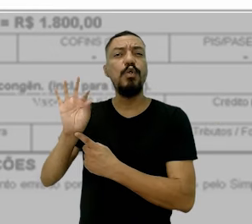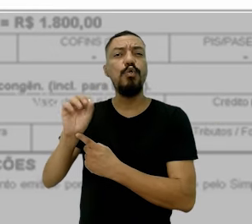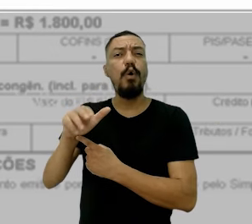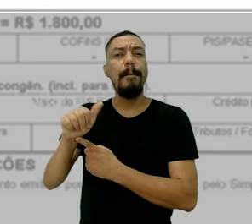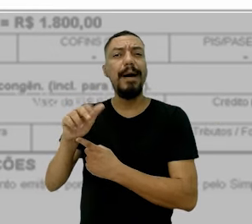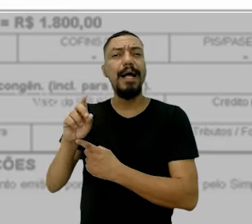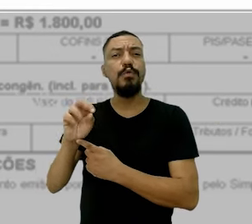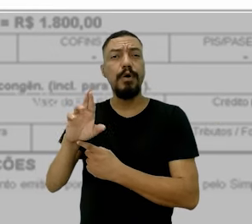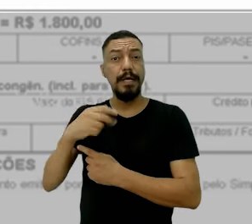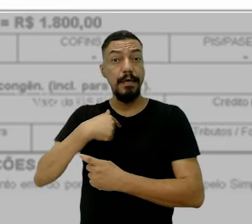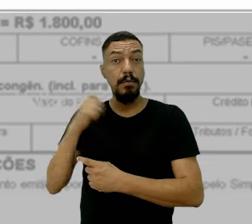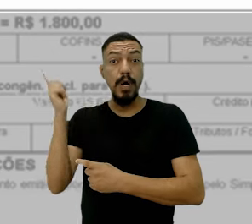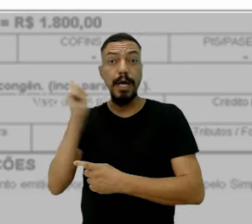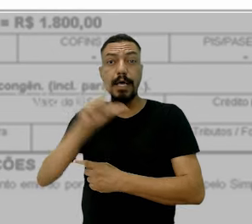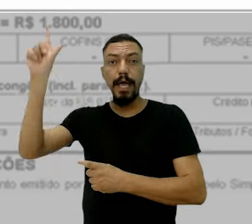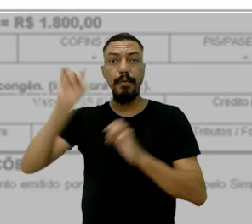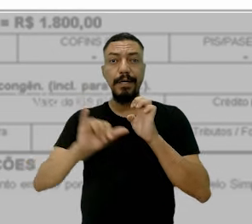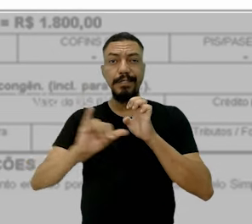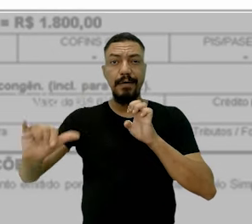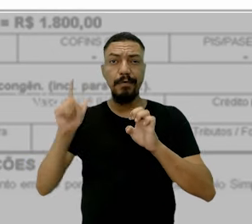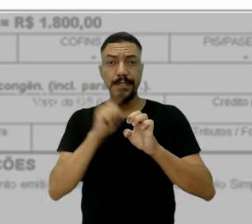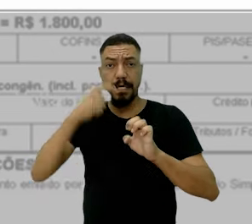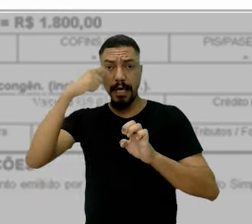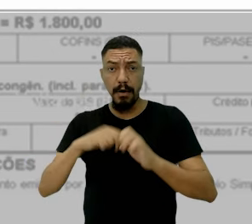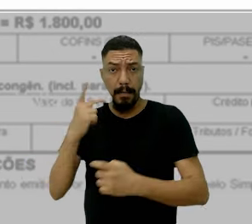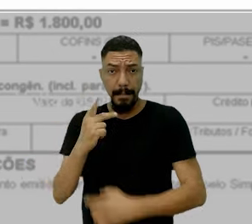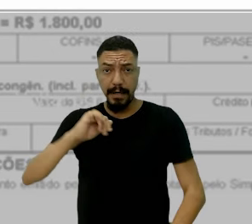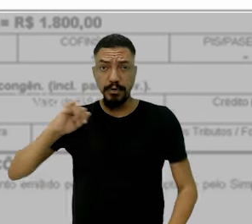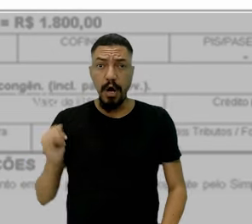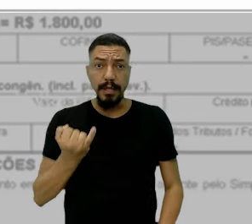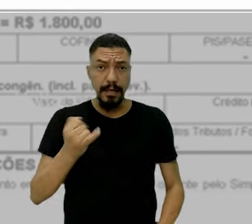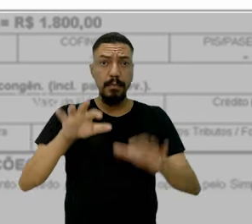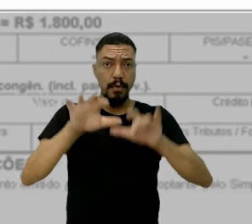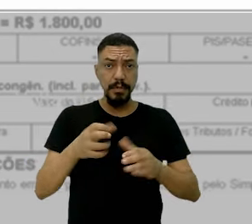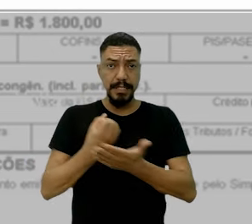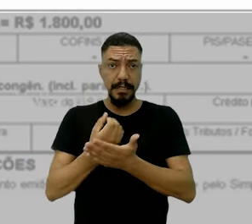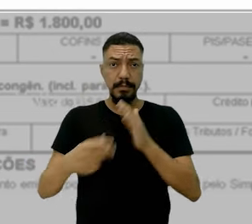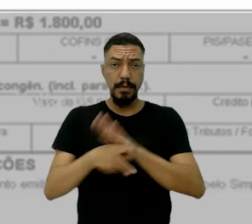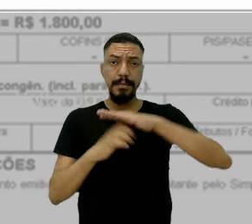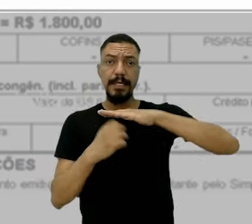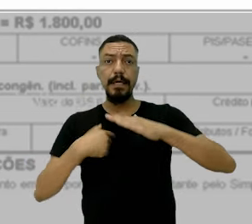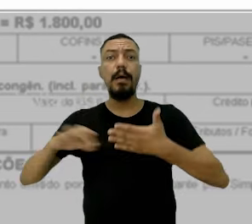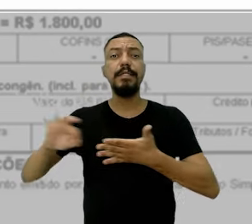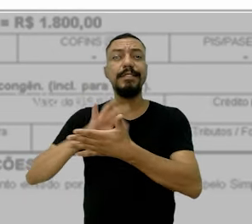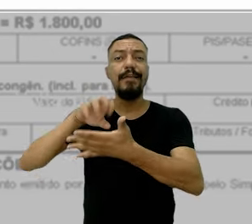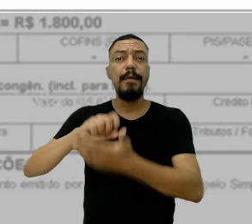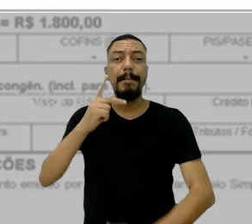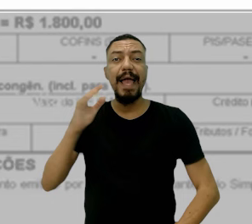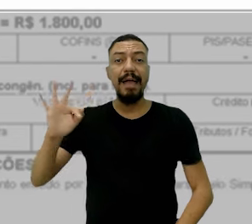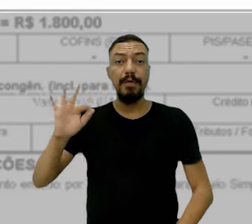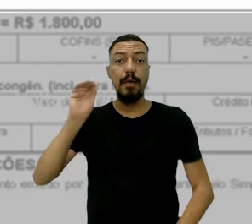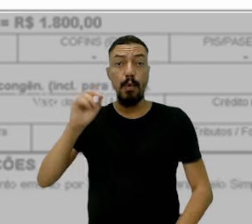que é o tomador? É o que ganhou o edital. Se você ganhou o edital como pessoa jurídica, é pessoa jurídica. Ah, eu inscrevi como